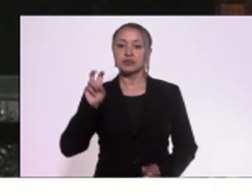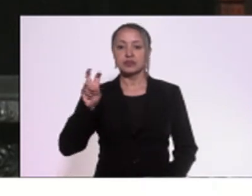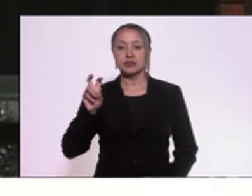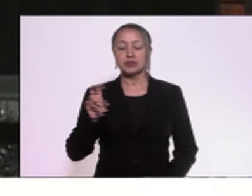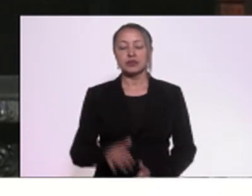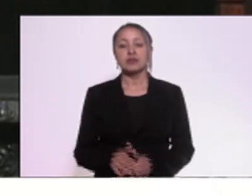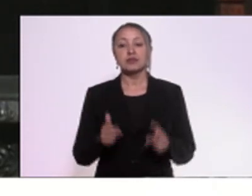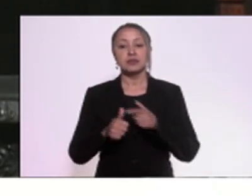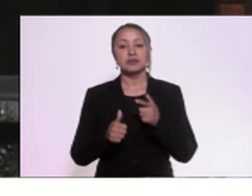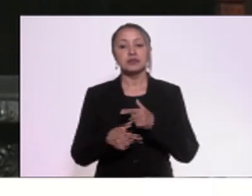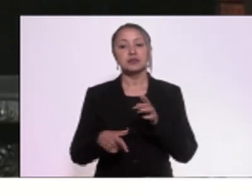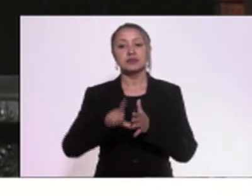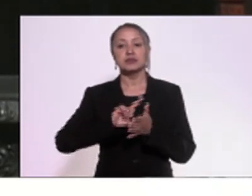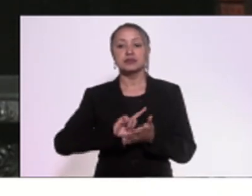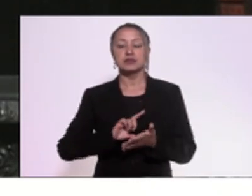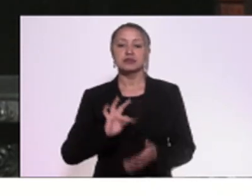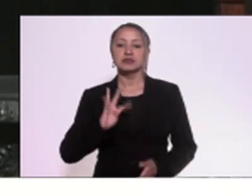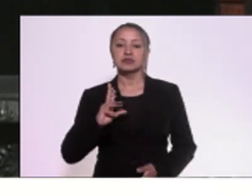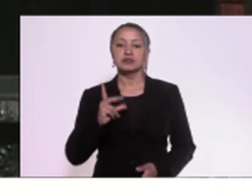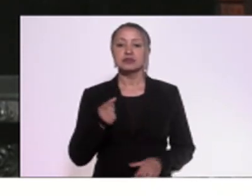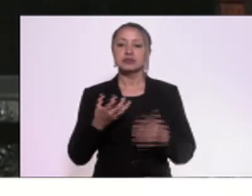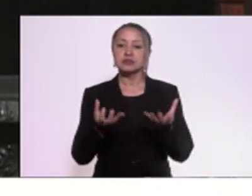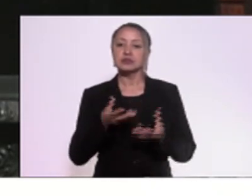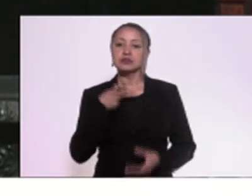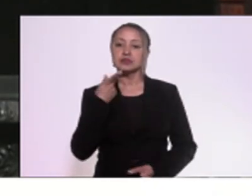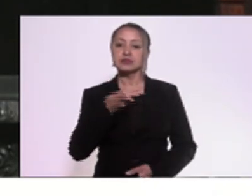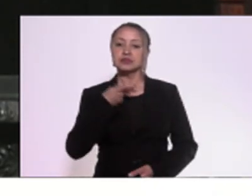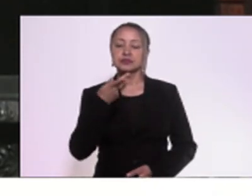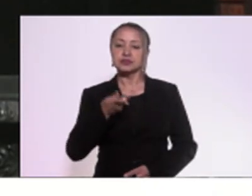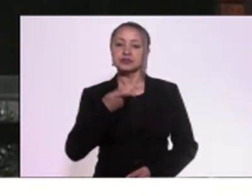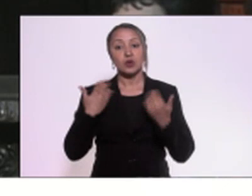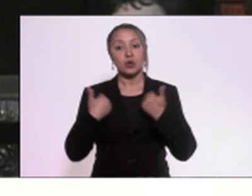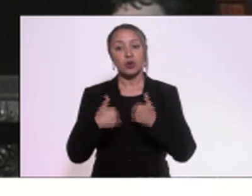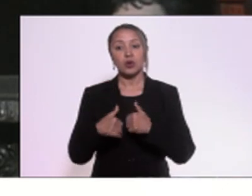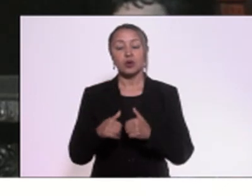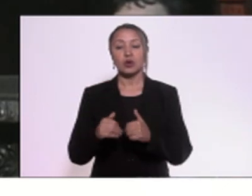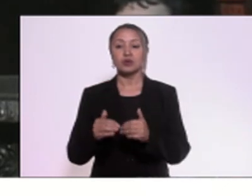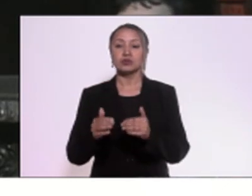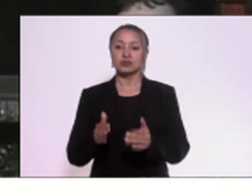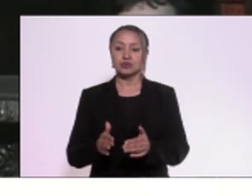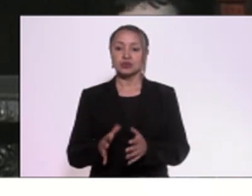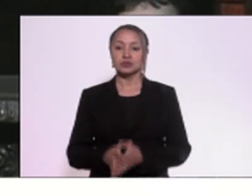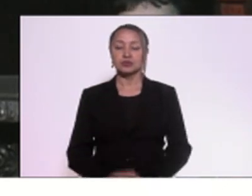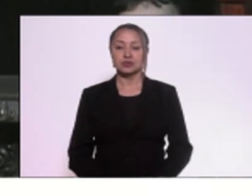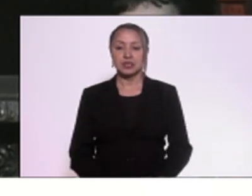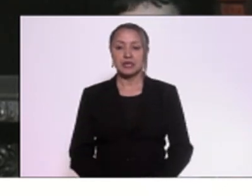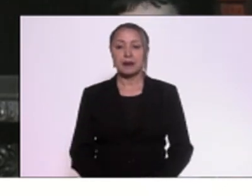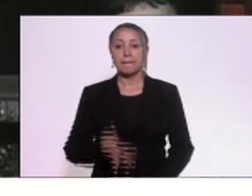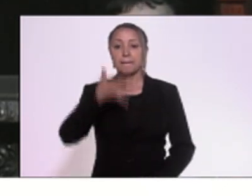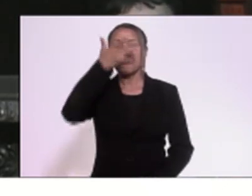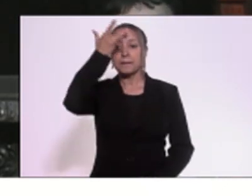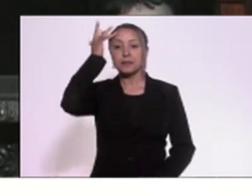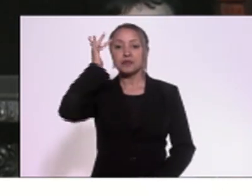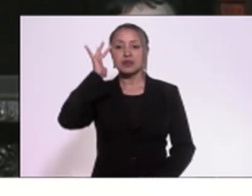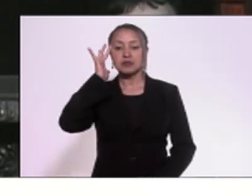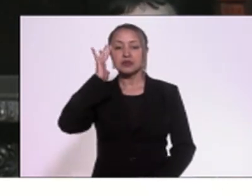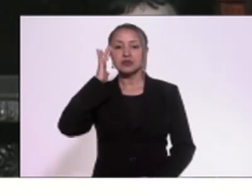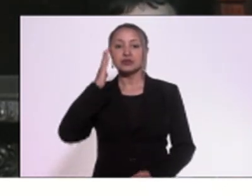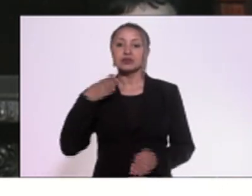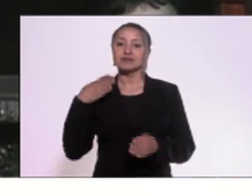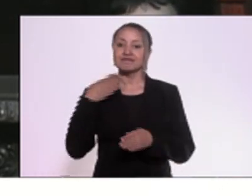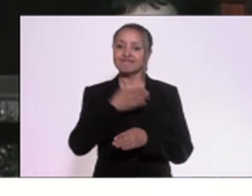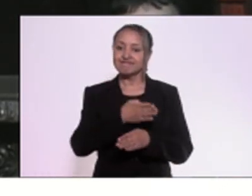incluindo cursos, diálogos e festivais. É a única sala de cinema da América Latina a receber o